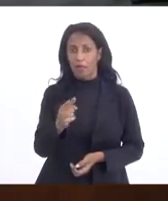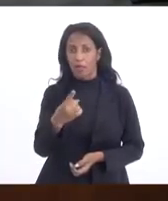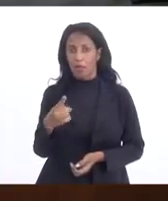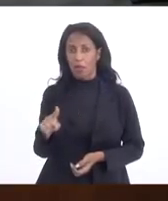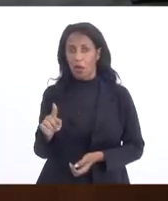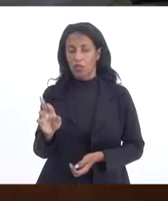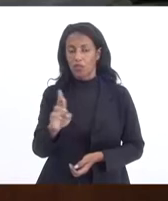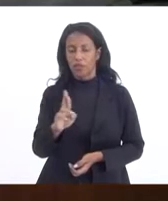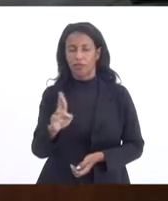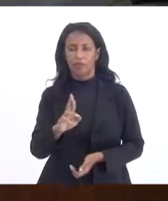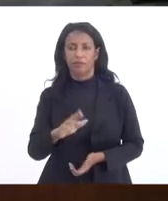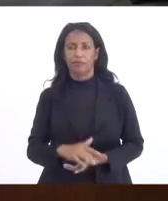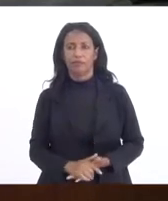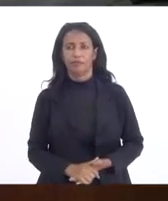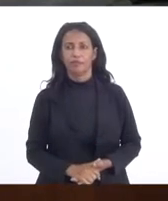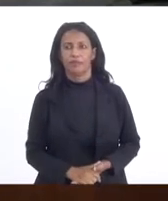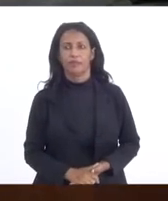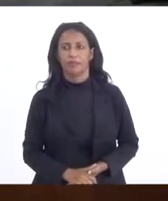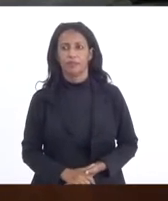bilhões de reais.